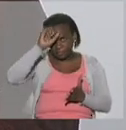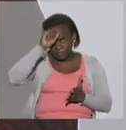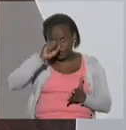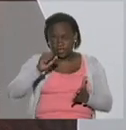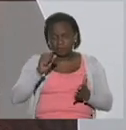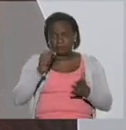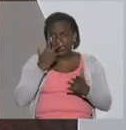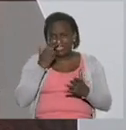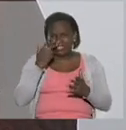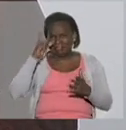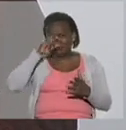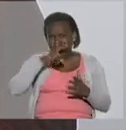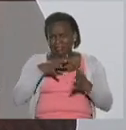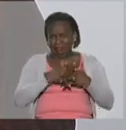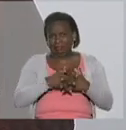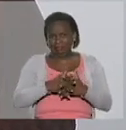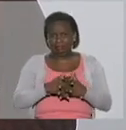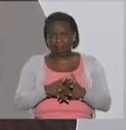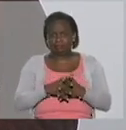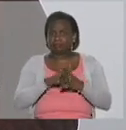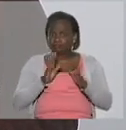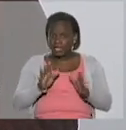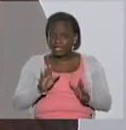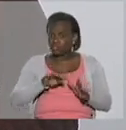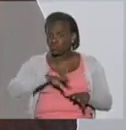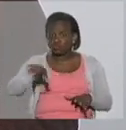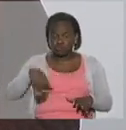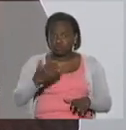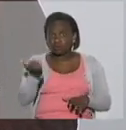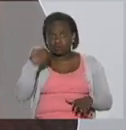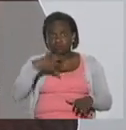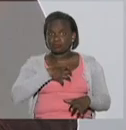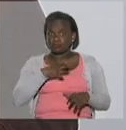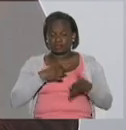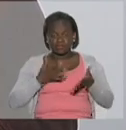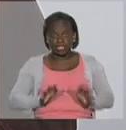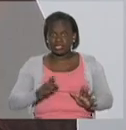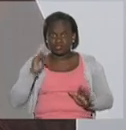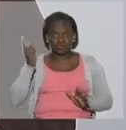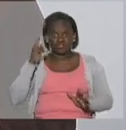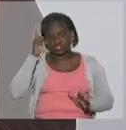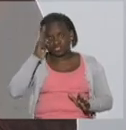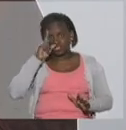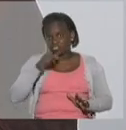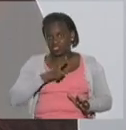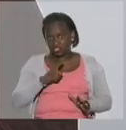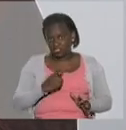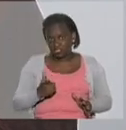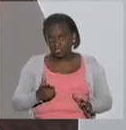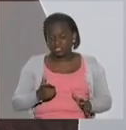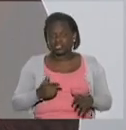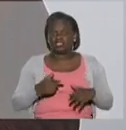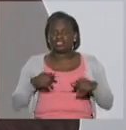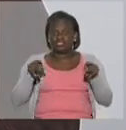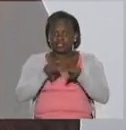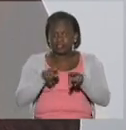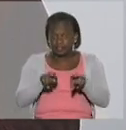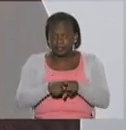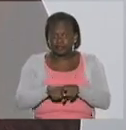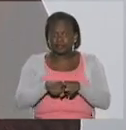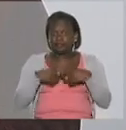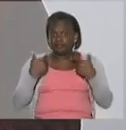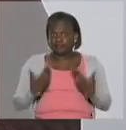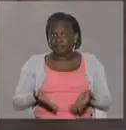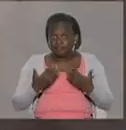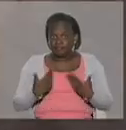que aparentemente é complexo, mas que é inerente à nossa condição, faz parte da nossa história, né? E de